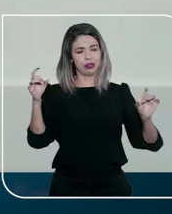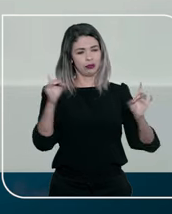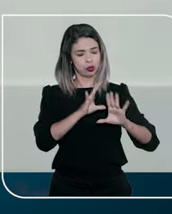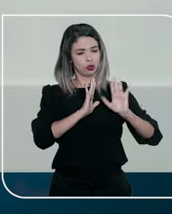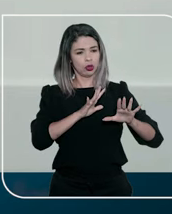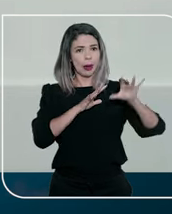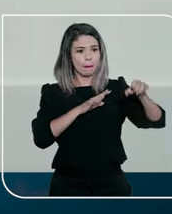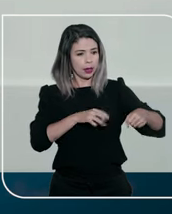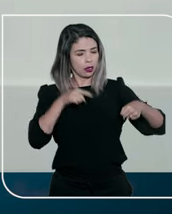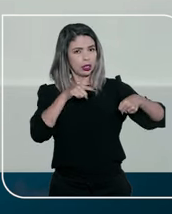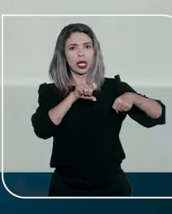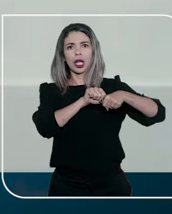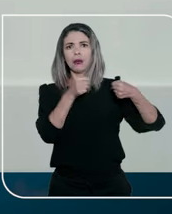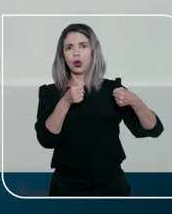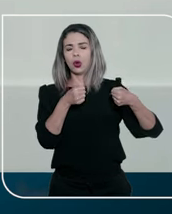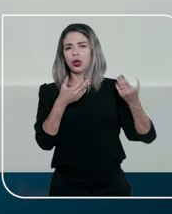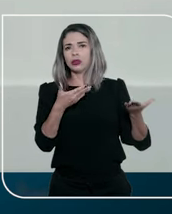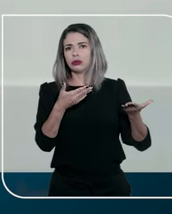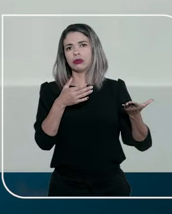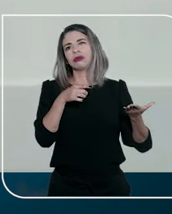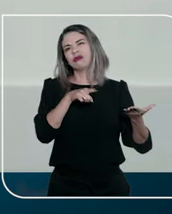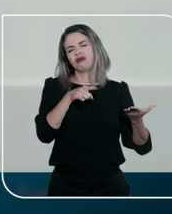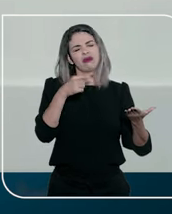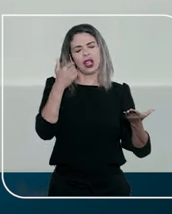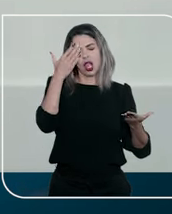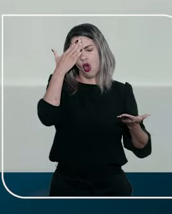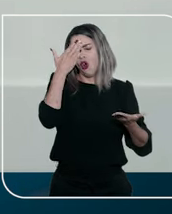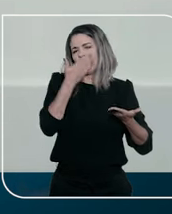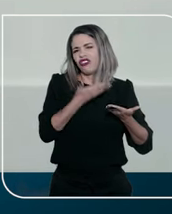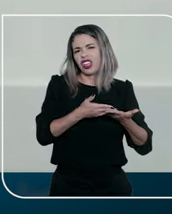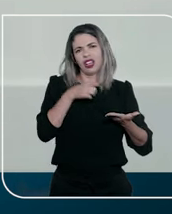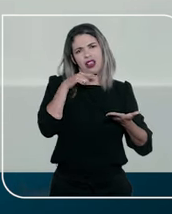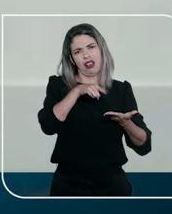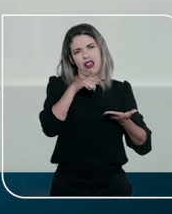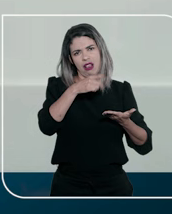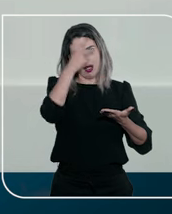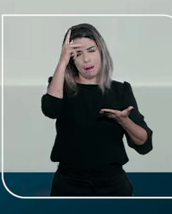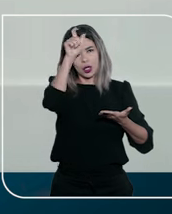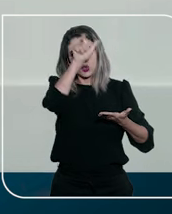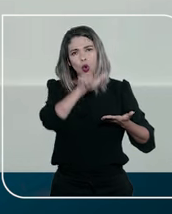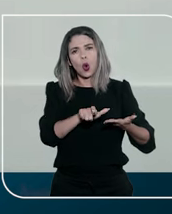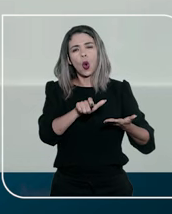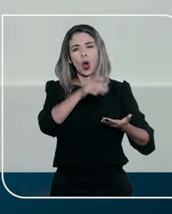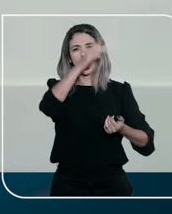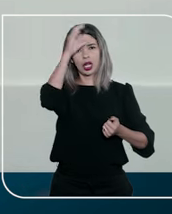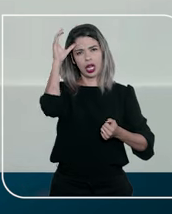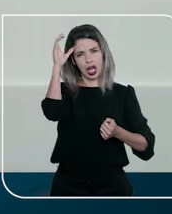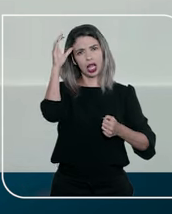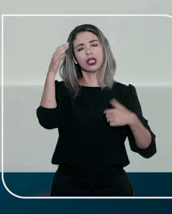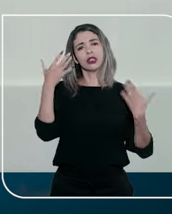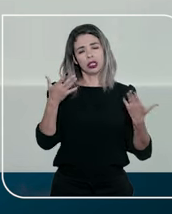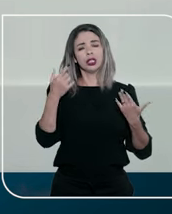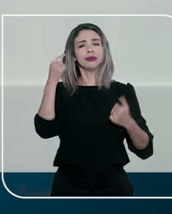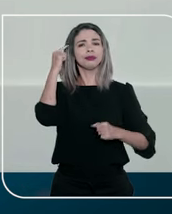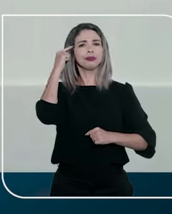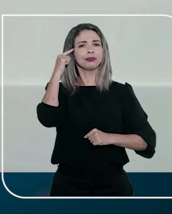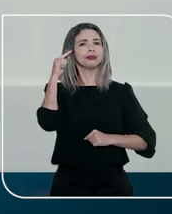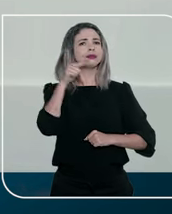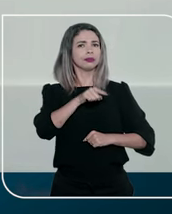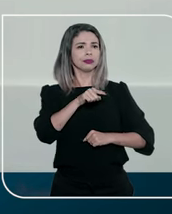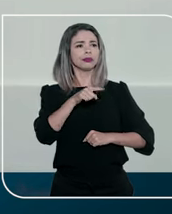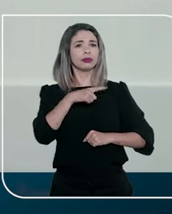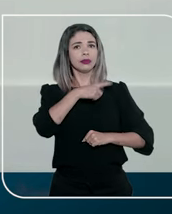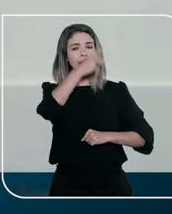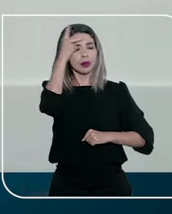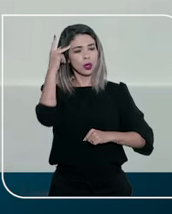que pode ser uma alegação correta ou falsa, parte-se do pressuposto que se o passageiro entrou com